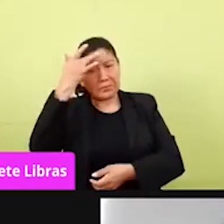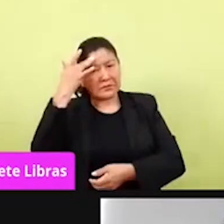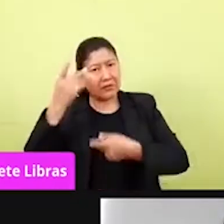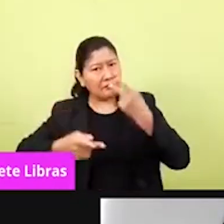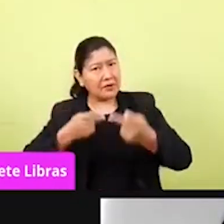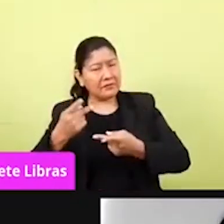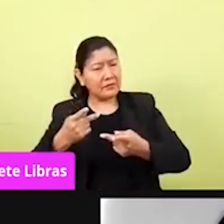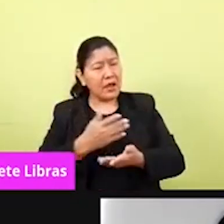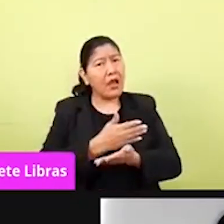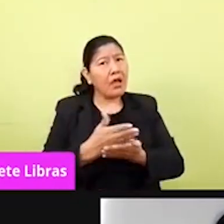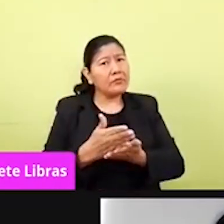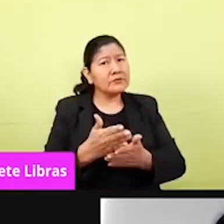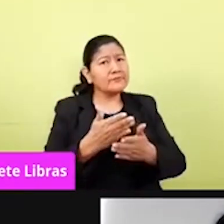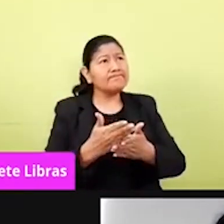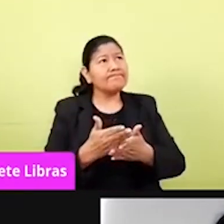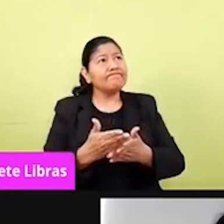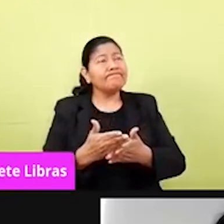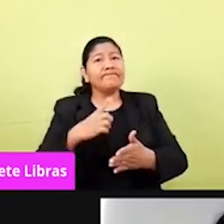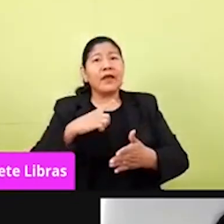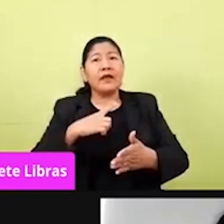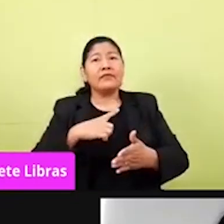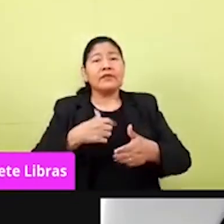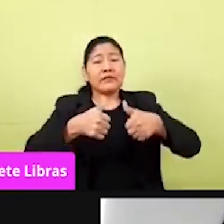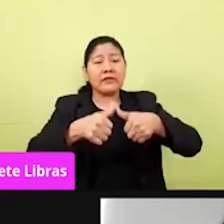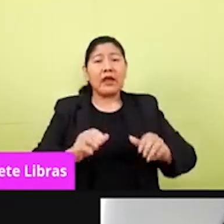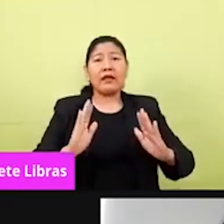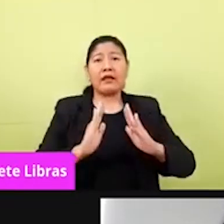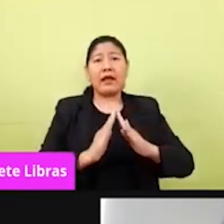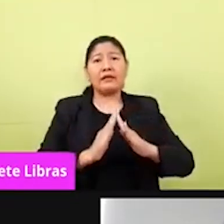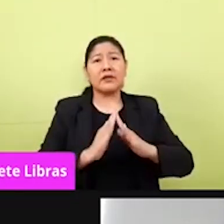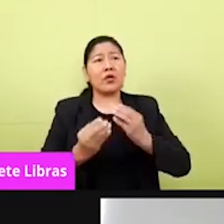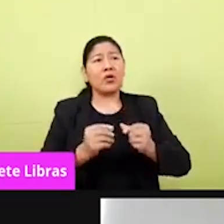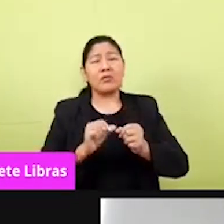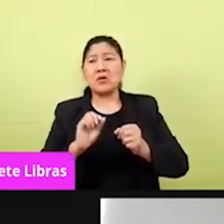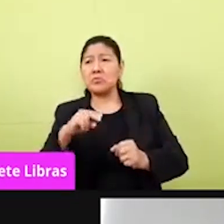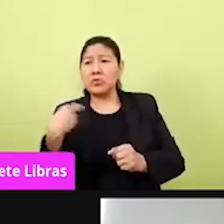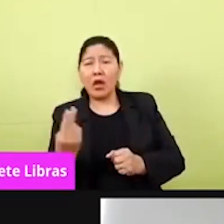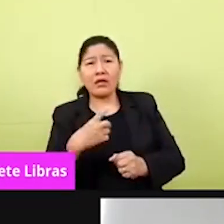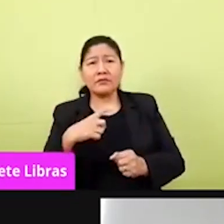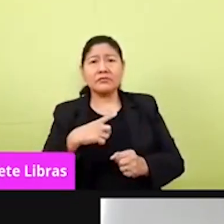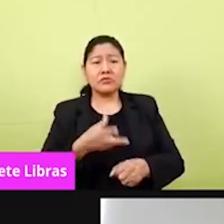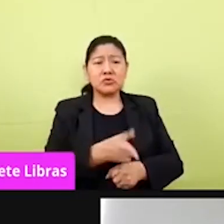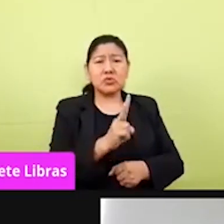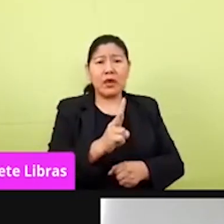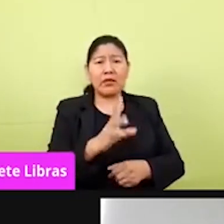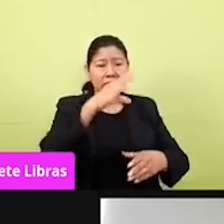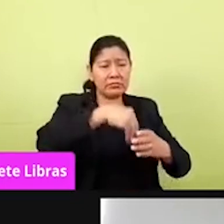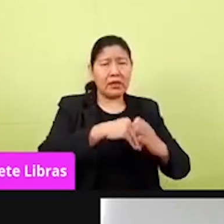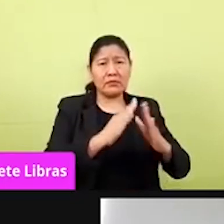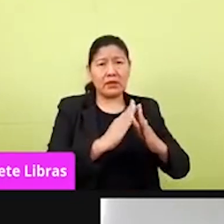começou a pandemia, todo mundo falava assim, estamos todos no mesmo barco, não é? Aí uma falou assim, não, a gente não está no mesmo